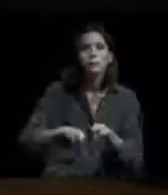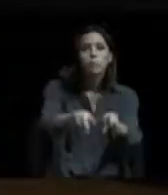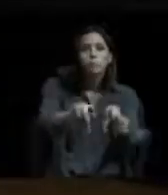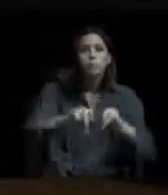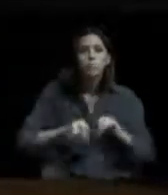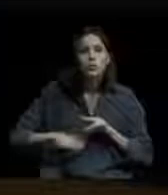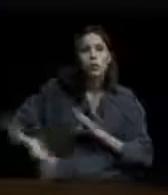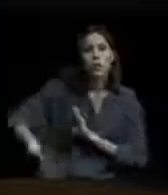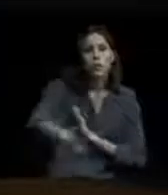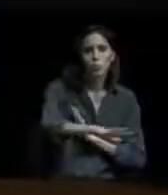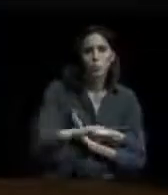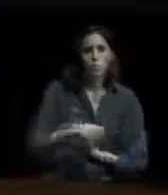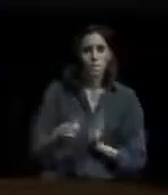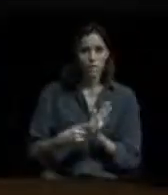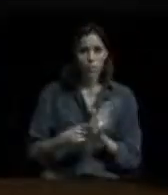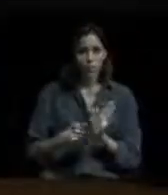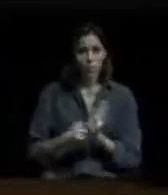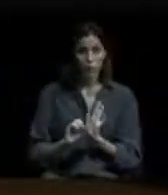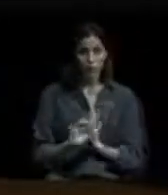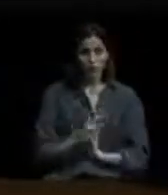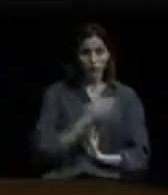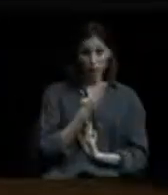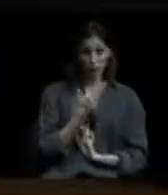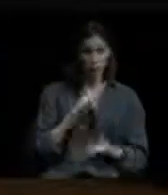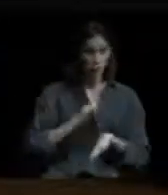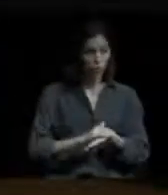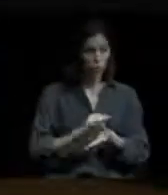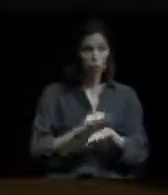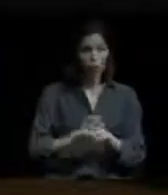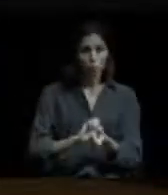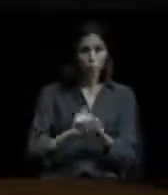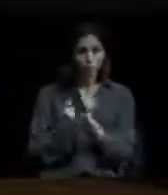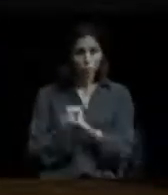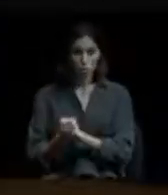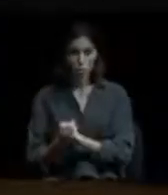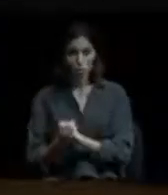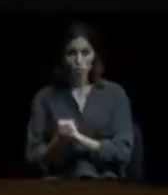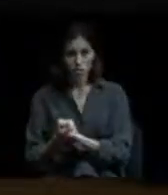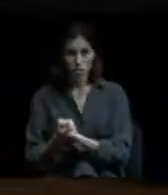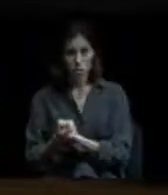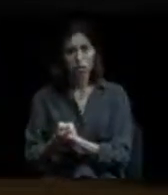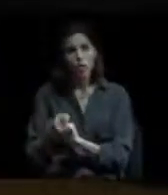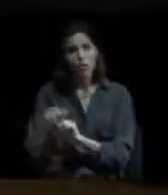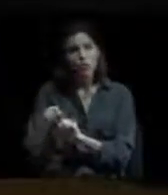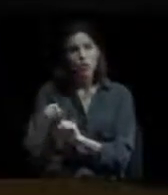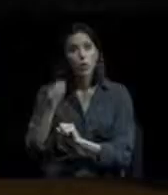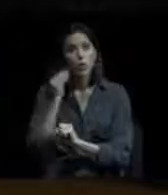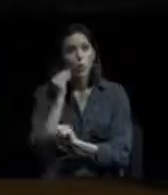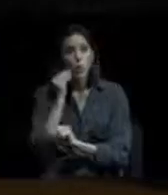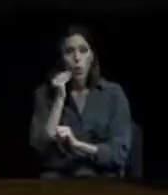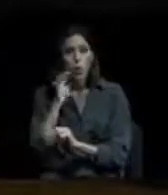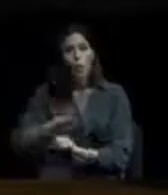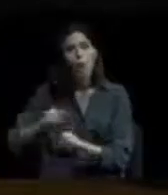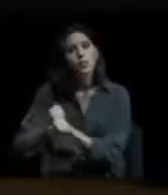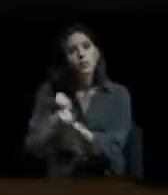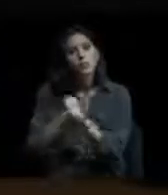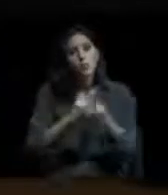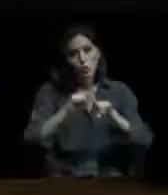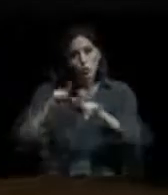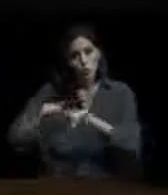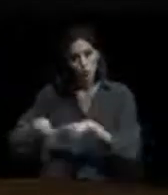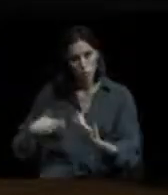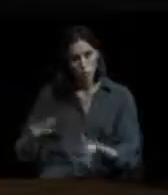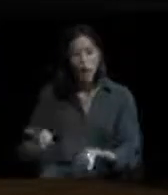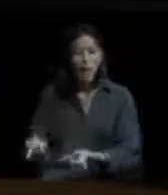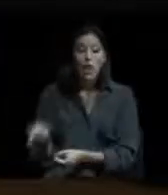lixo a acumular-se diariamente na via pública. Primeiro, devido ao processo da reforma administrativa e ao desmantelar dos serviços municipais. Depois,